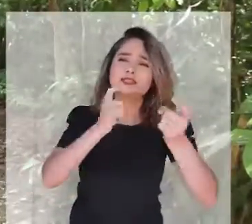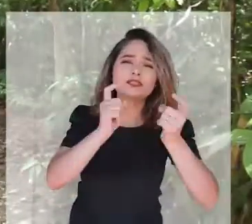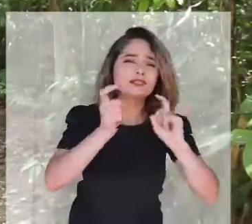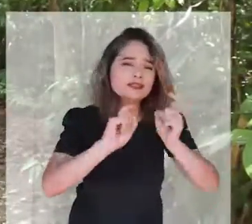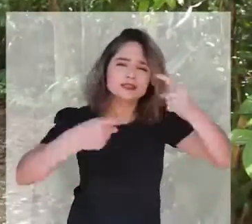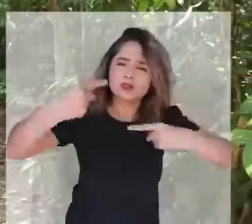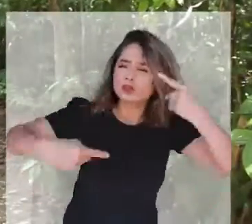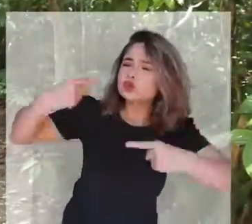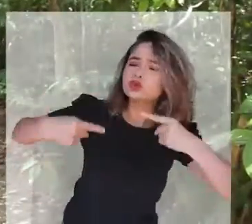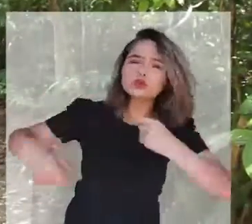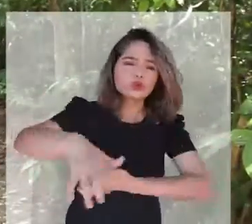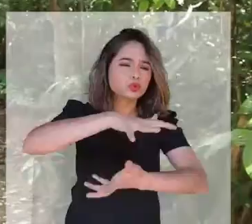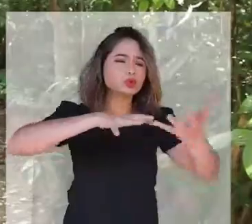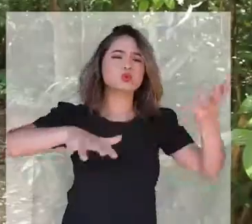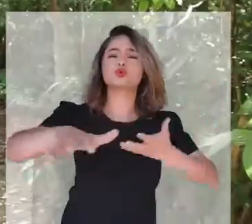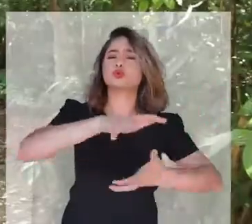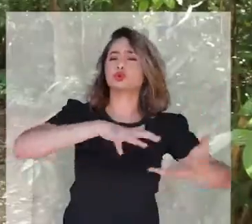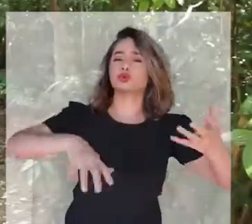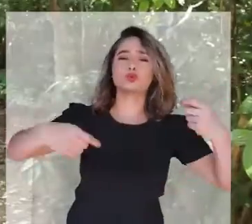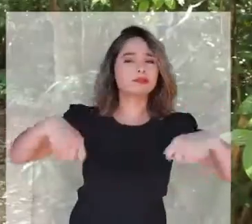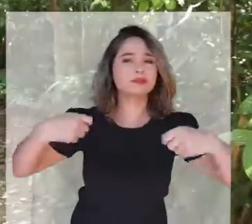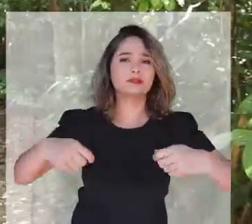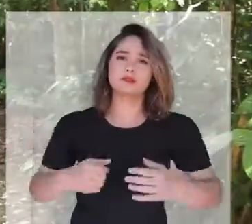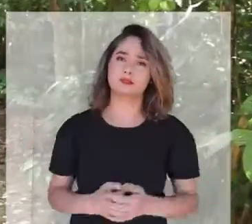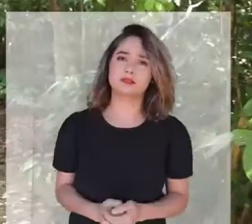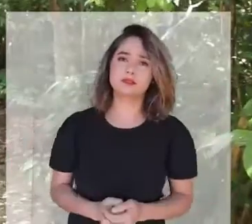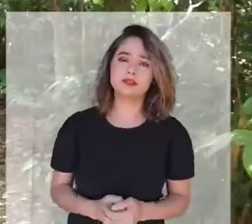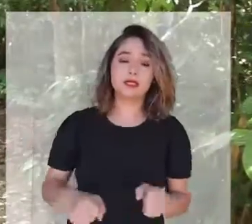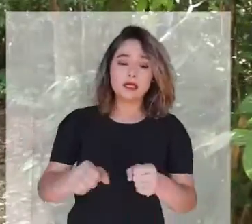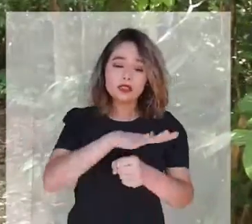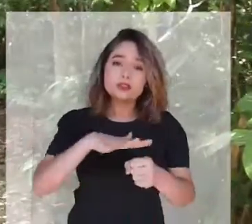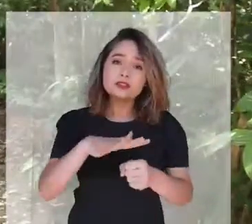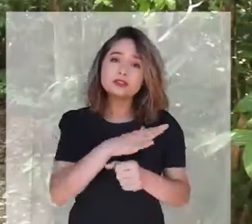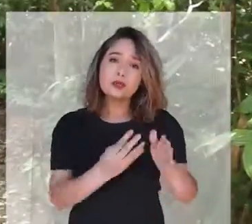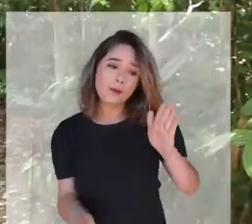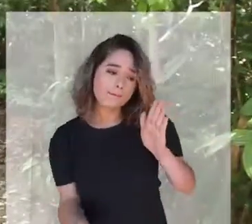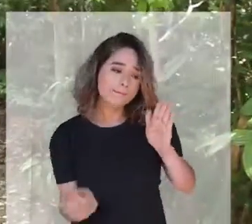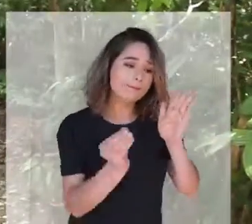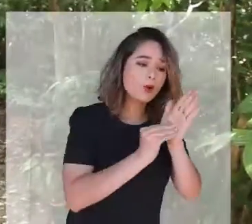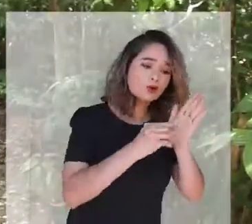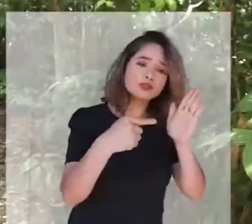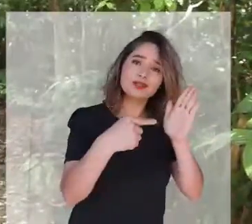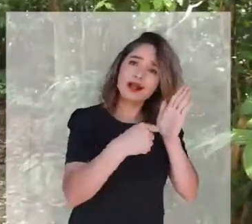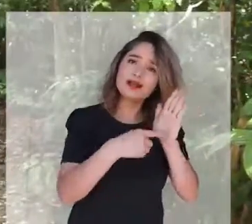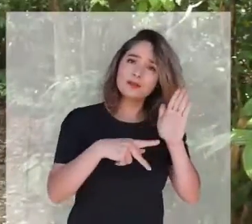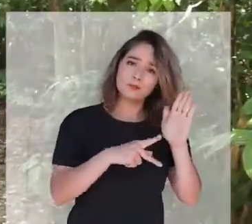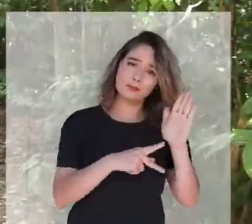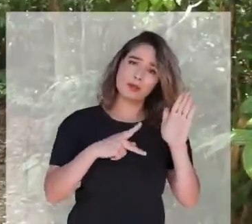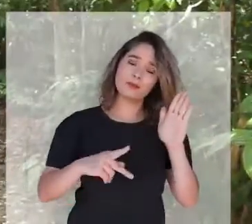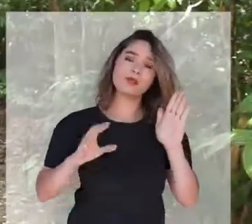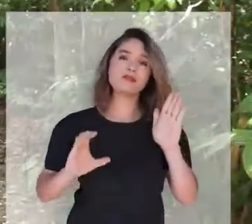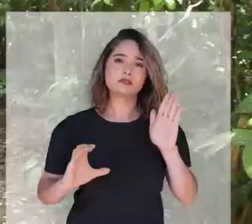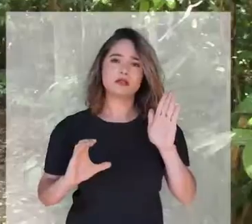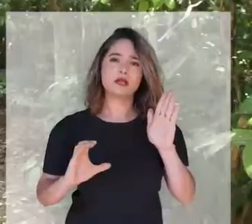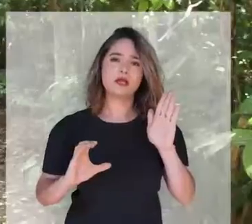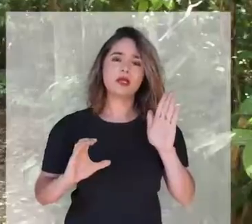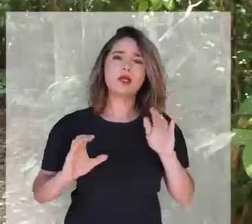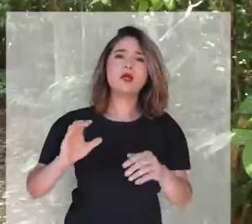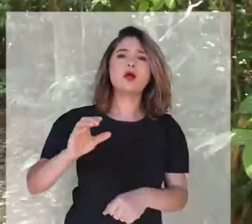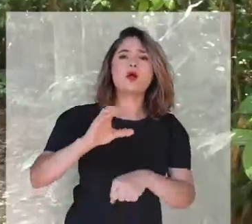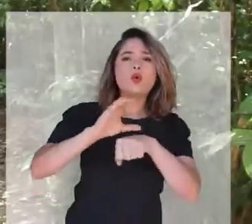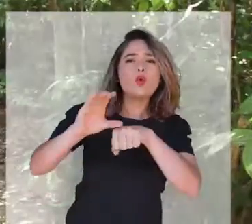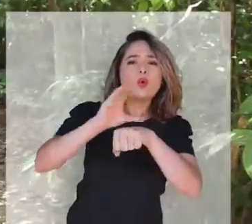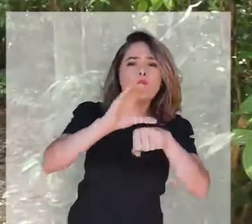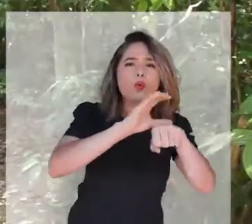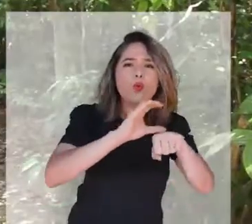a extensão universitária como um componente curricular nos planos pedagógicos